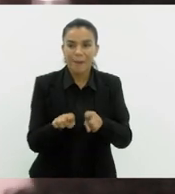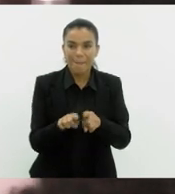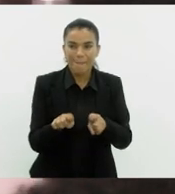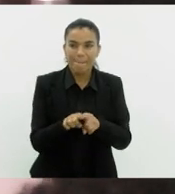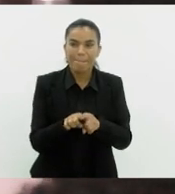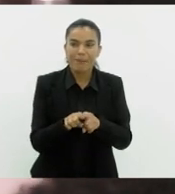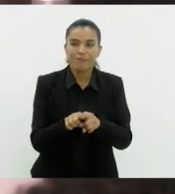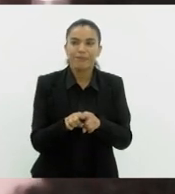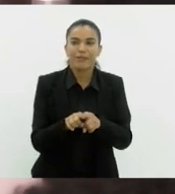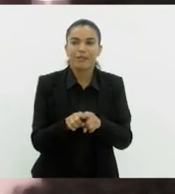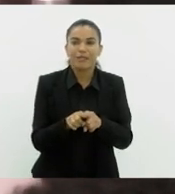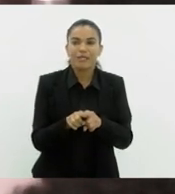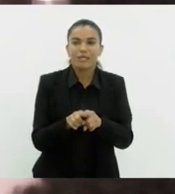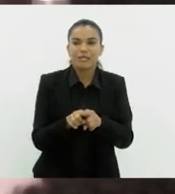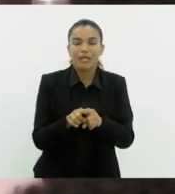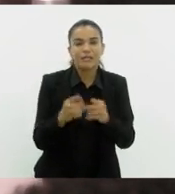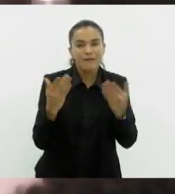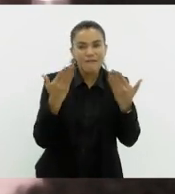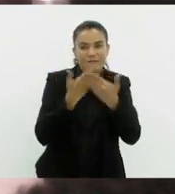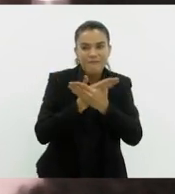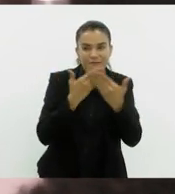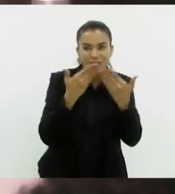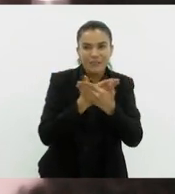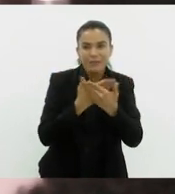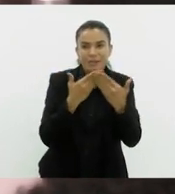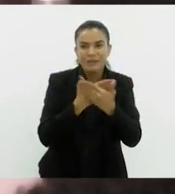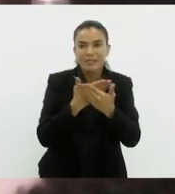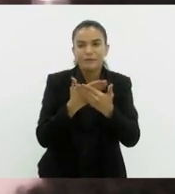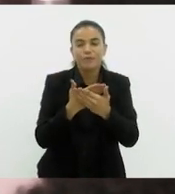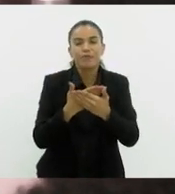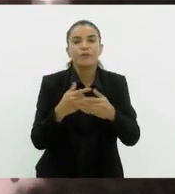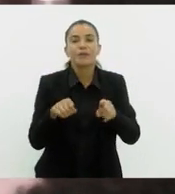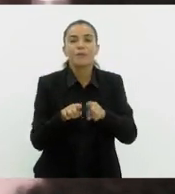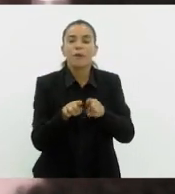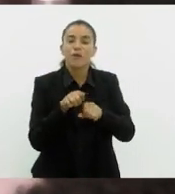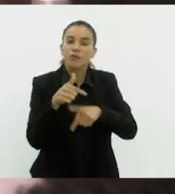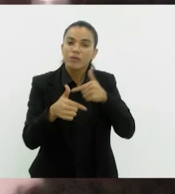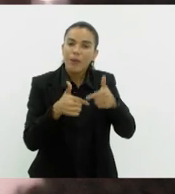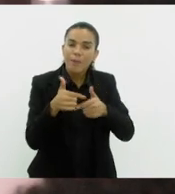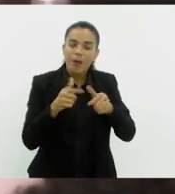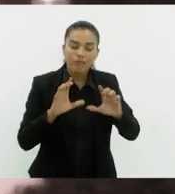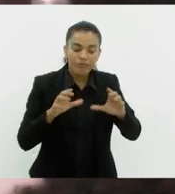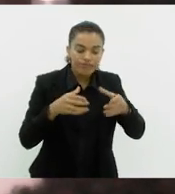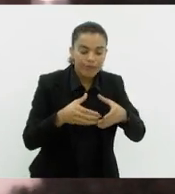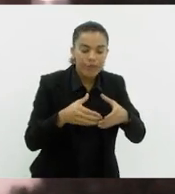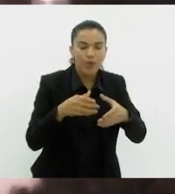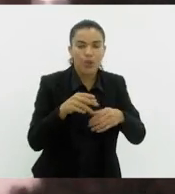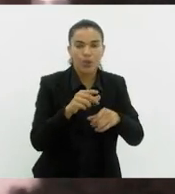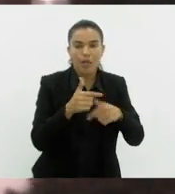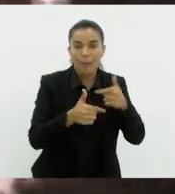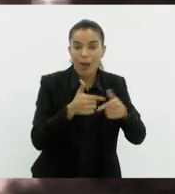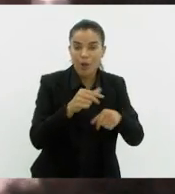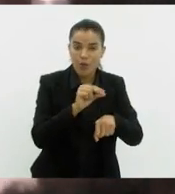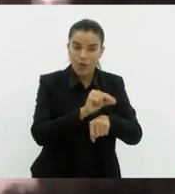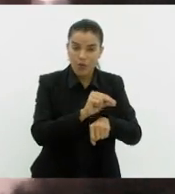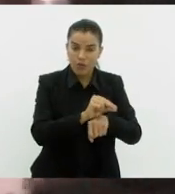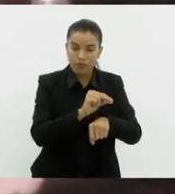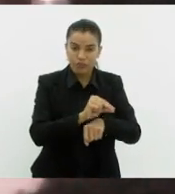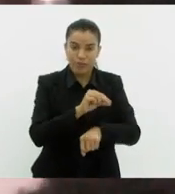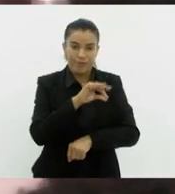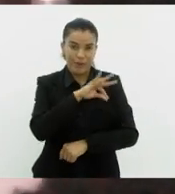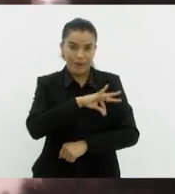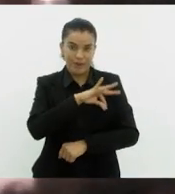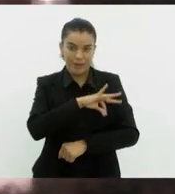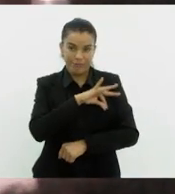muito grande nessa invisibilização. E eu trabalho com a categoria de trabalho de cuidado doméstico de remuneração